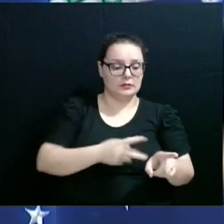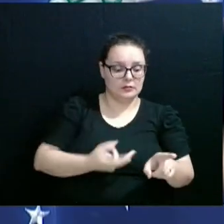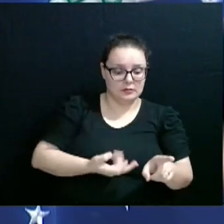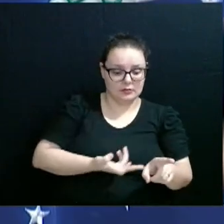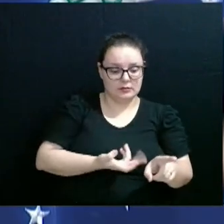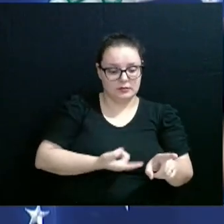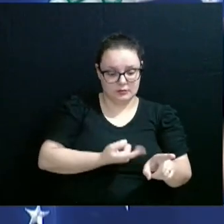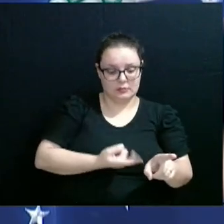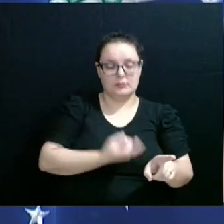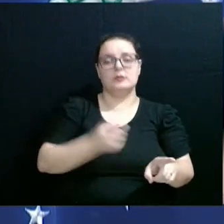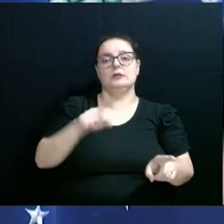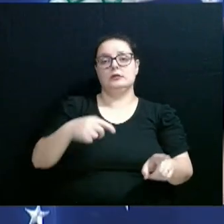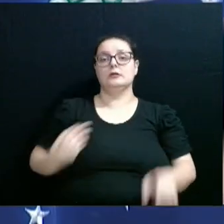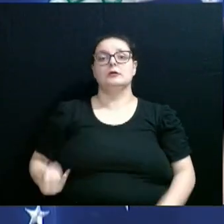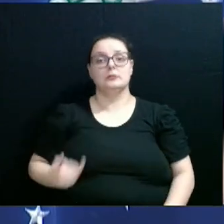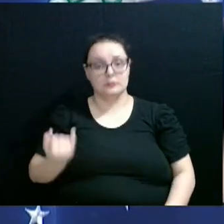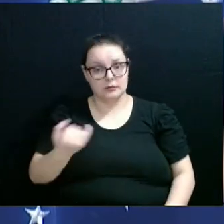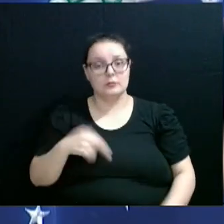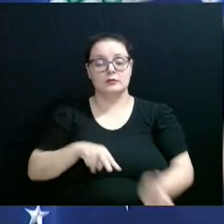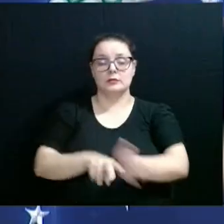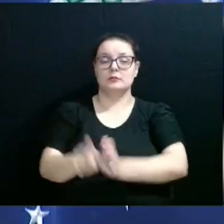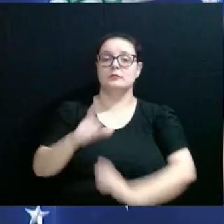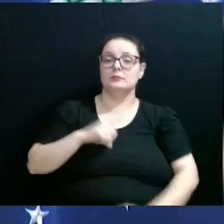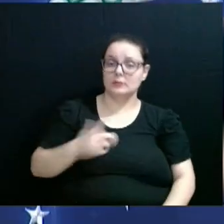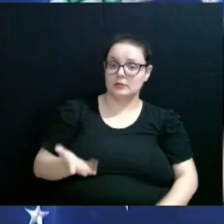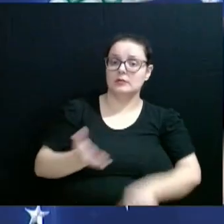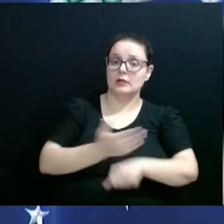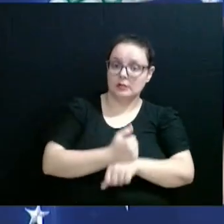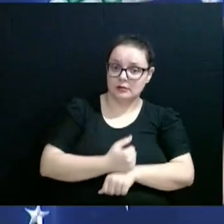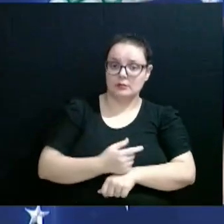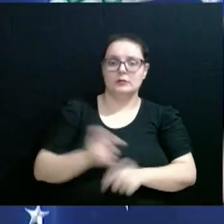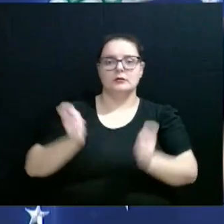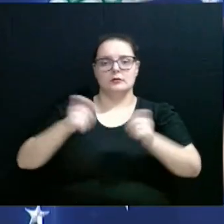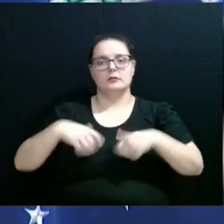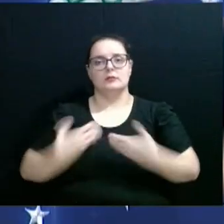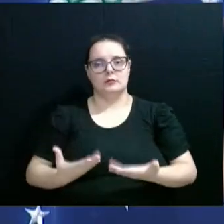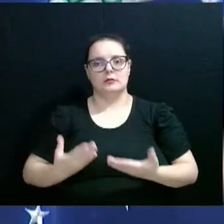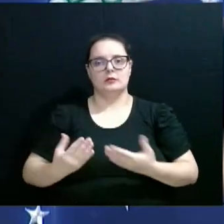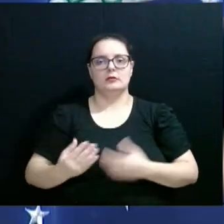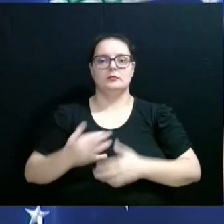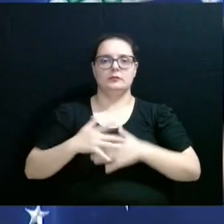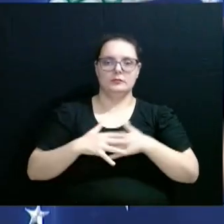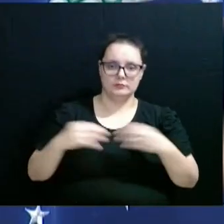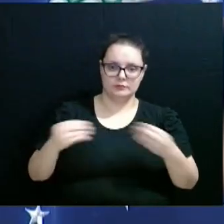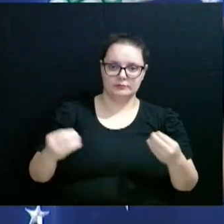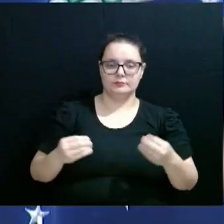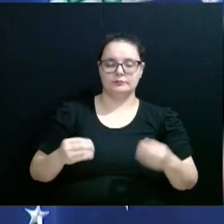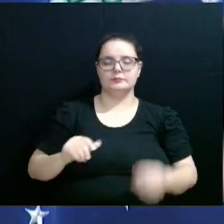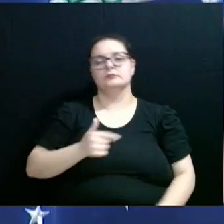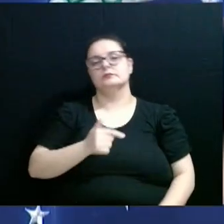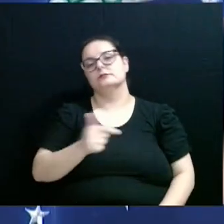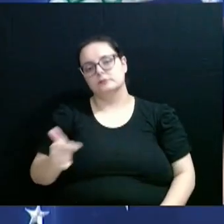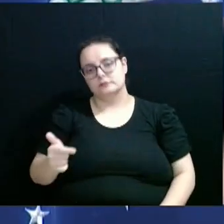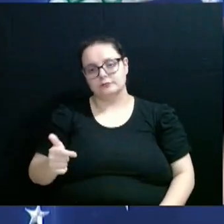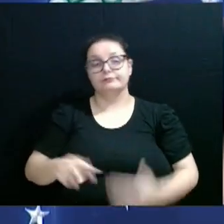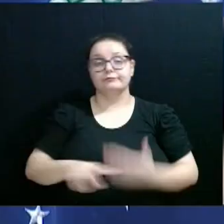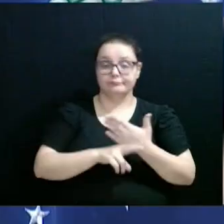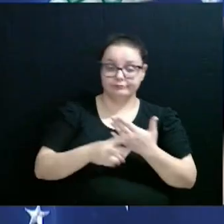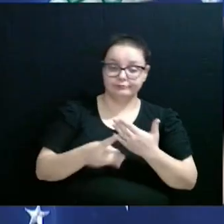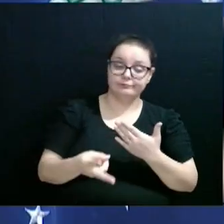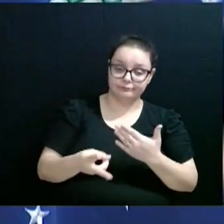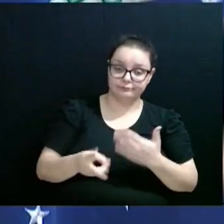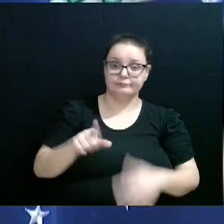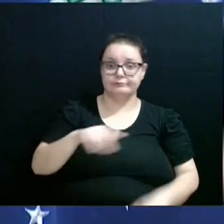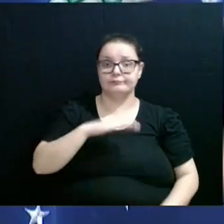você tenha o diagnóstico precoce e você tenha a possibilidade de se curar e você não tenha aí um desfecho que não seria aquele que